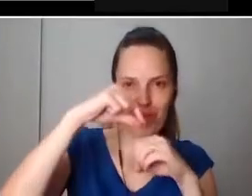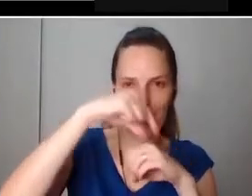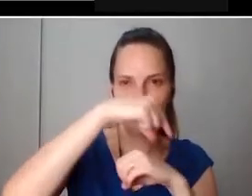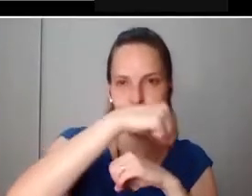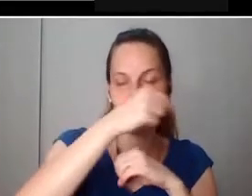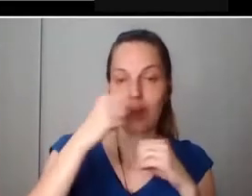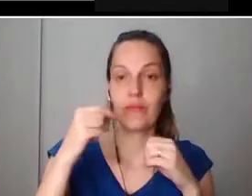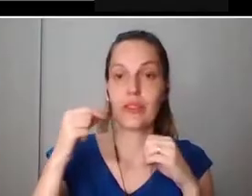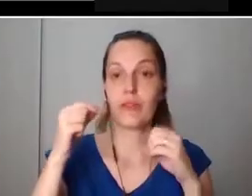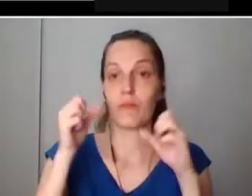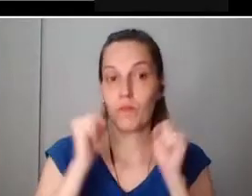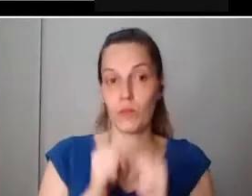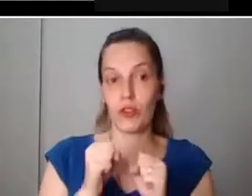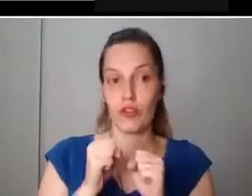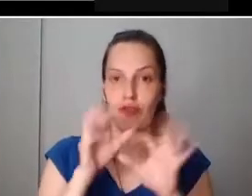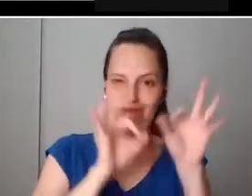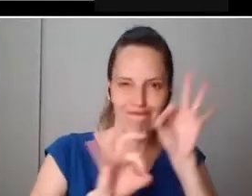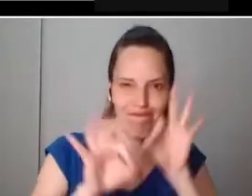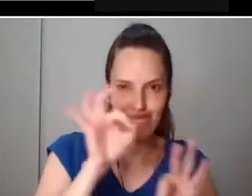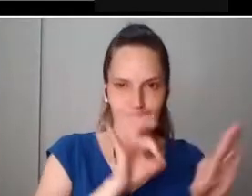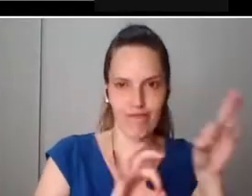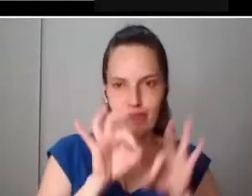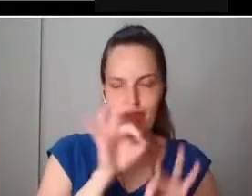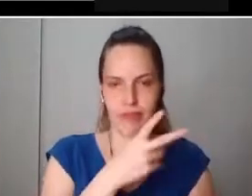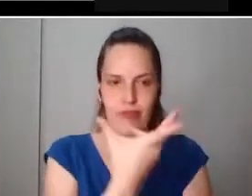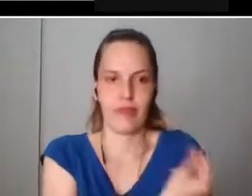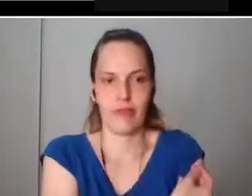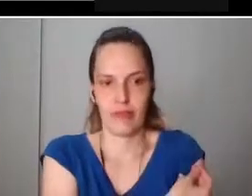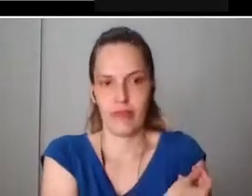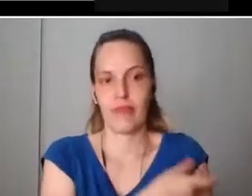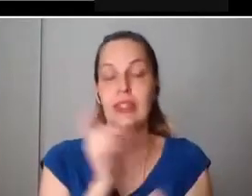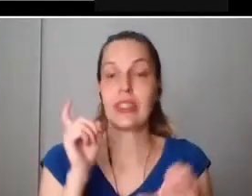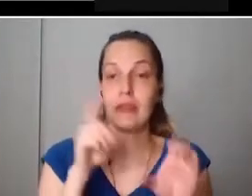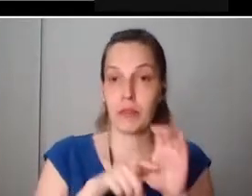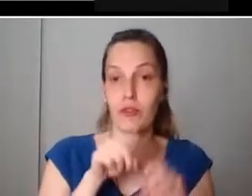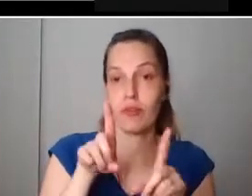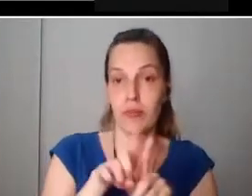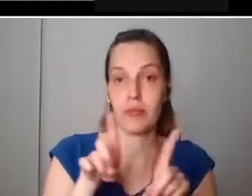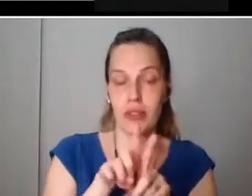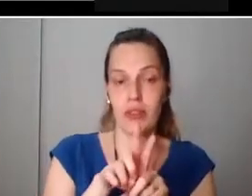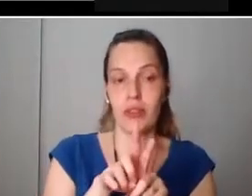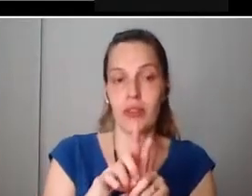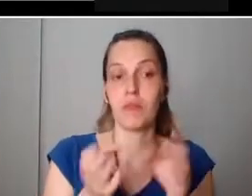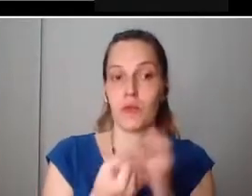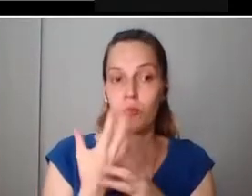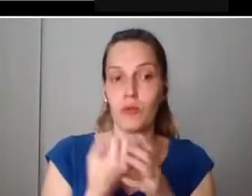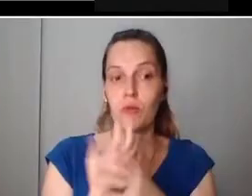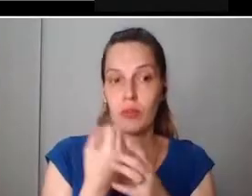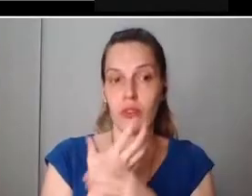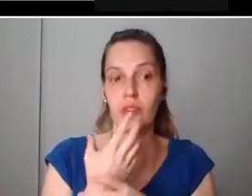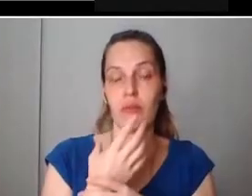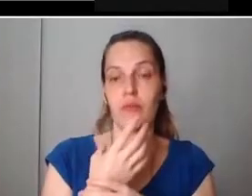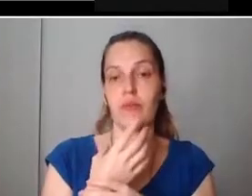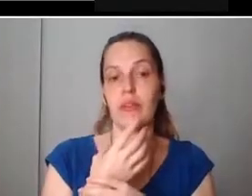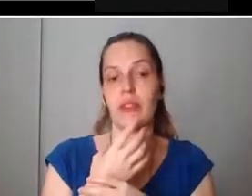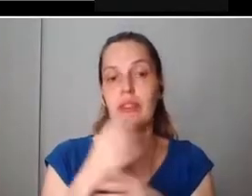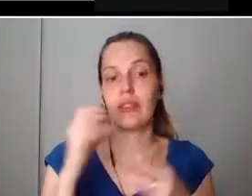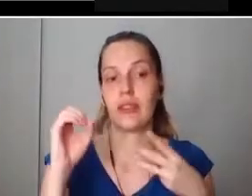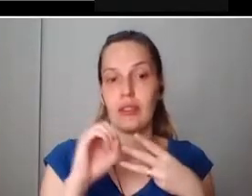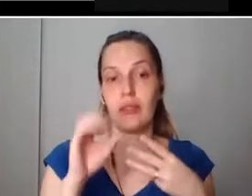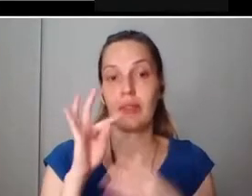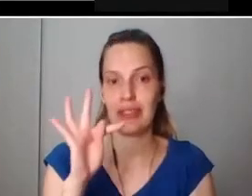da doença não só depende de anticorpos neutralizantes, mas de células T, como vocês viram. A proteção é complexa, ela é